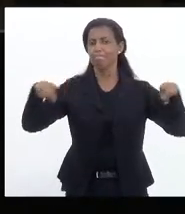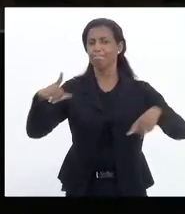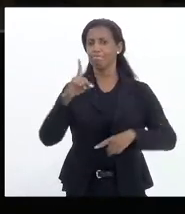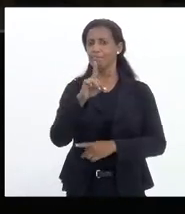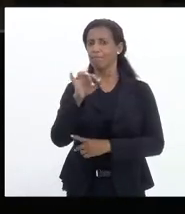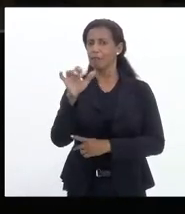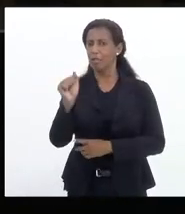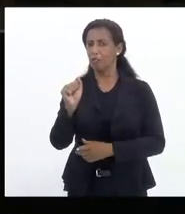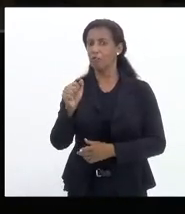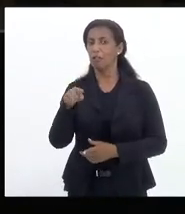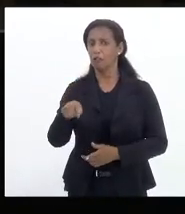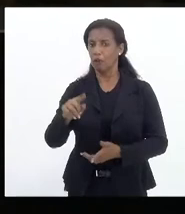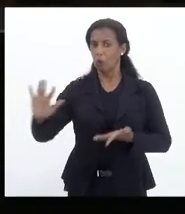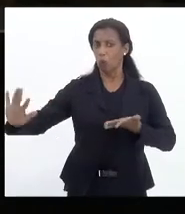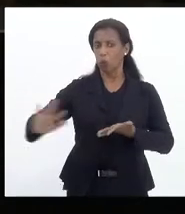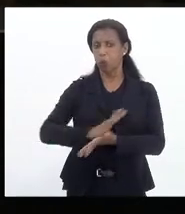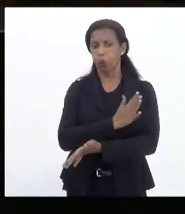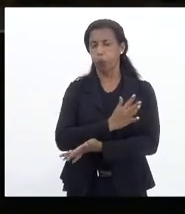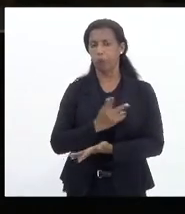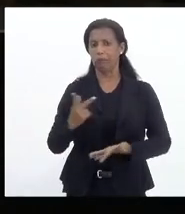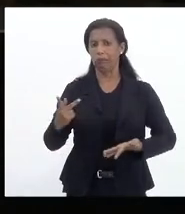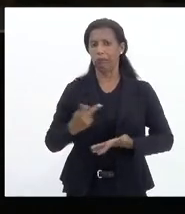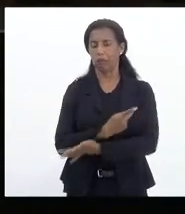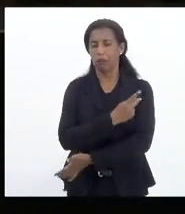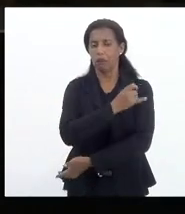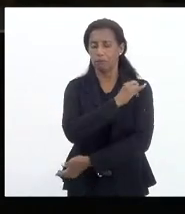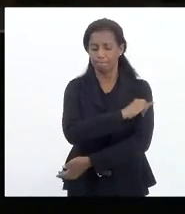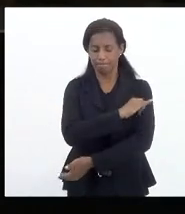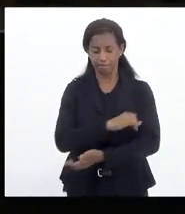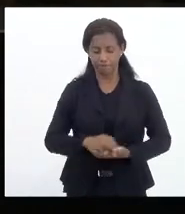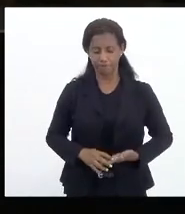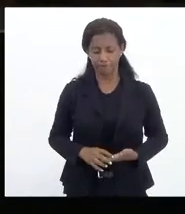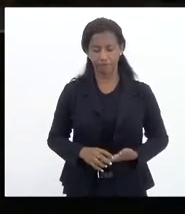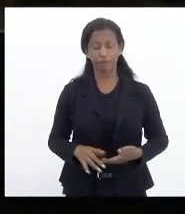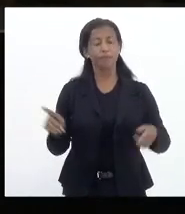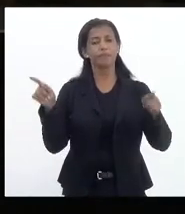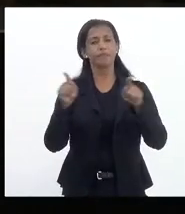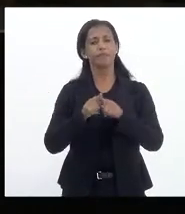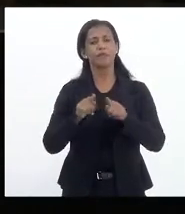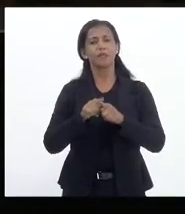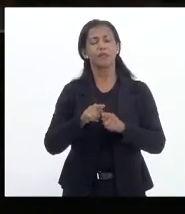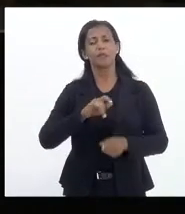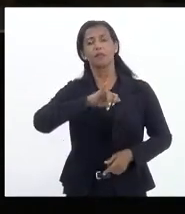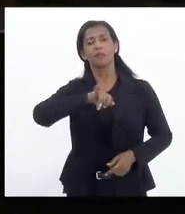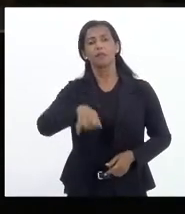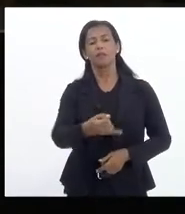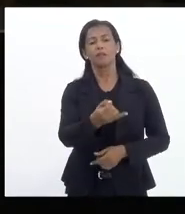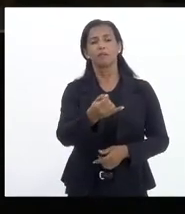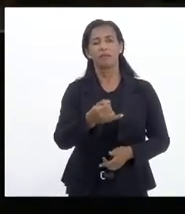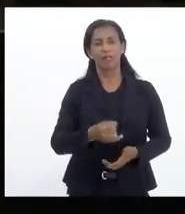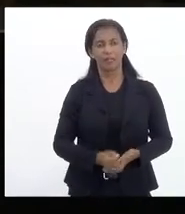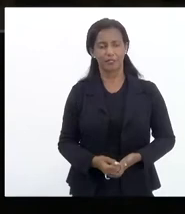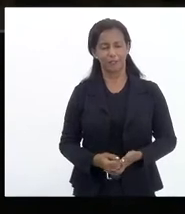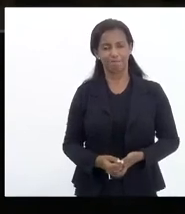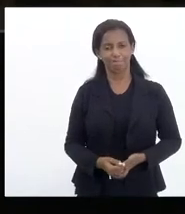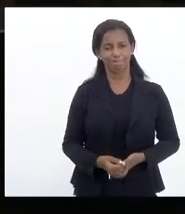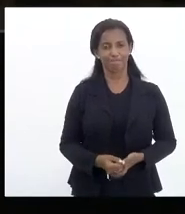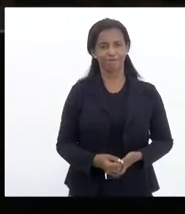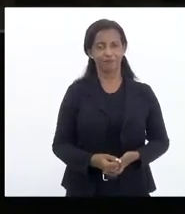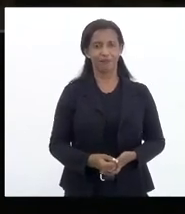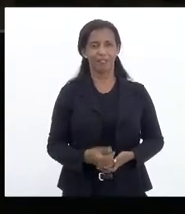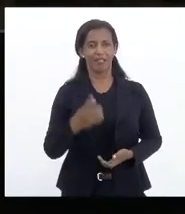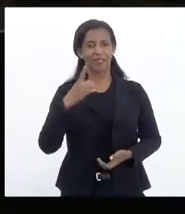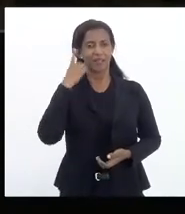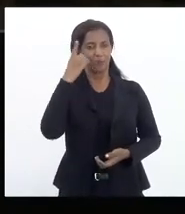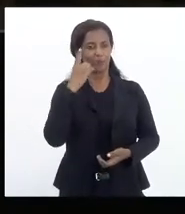o estrago que ela está causando ao mesmo tempo queria aproveitar essa oportunidade Deputado é por causa da Franciane